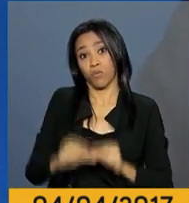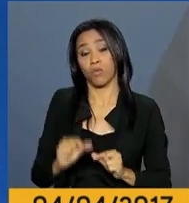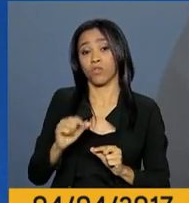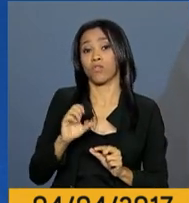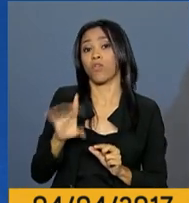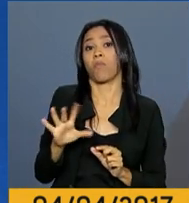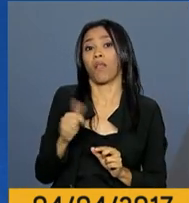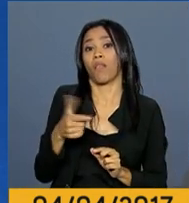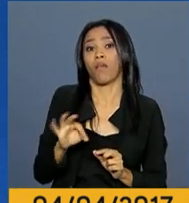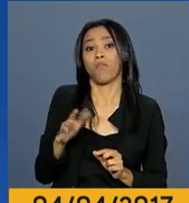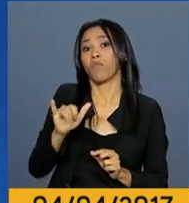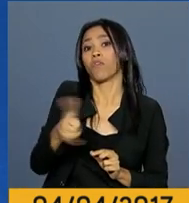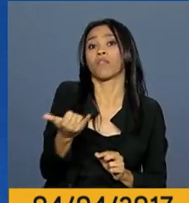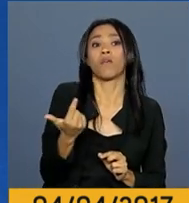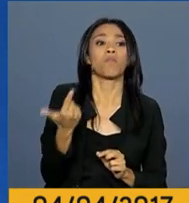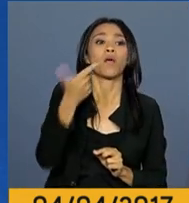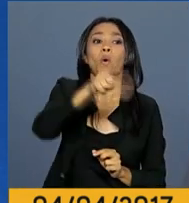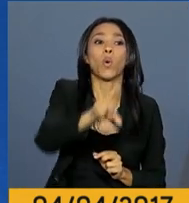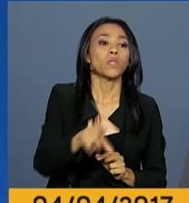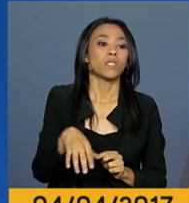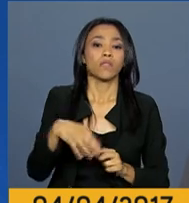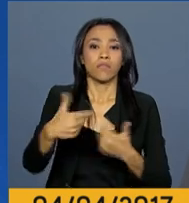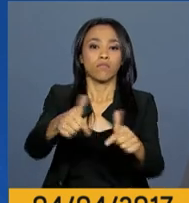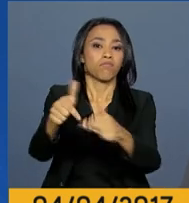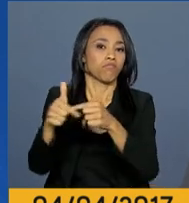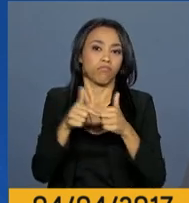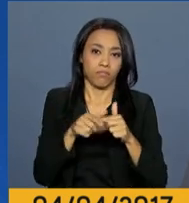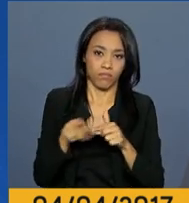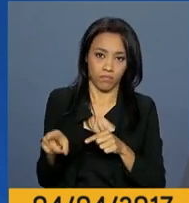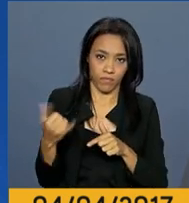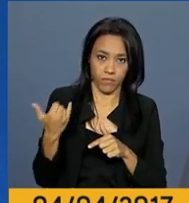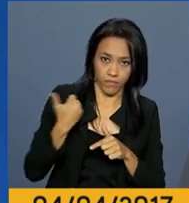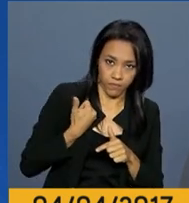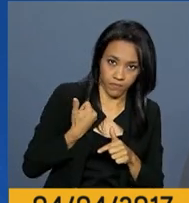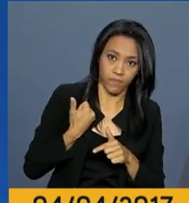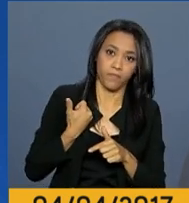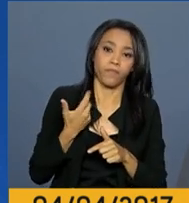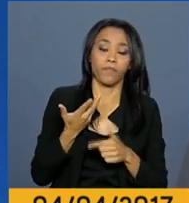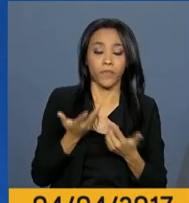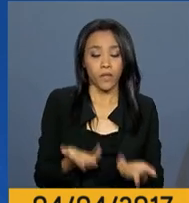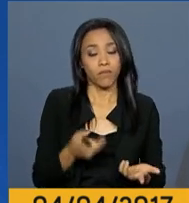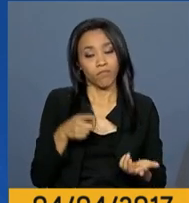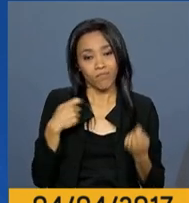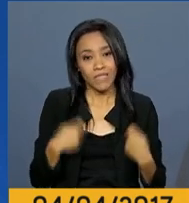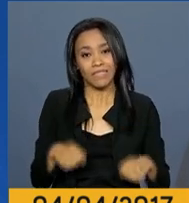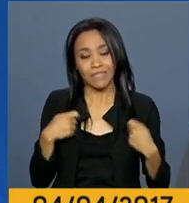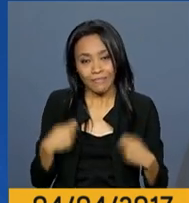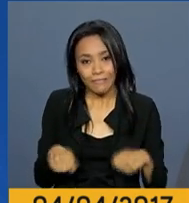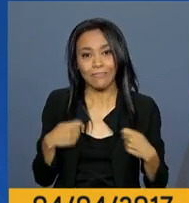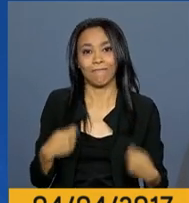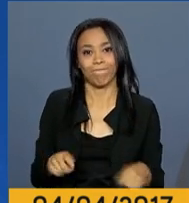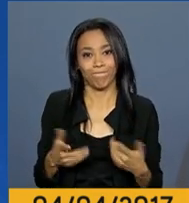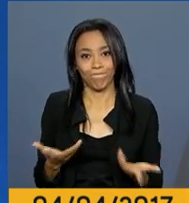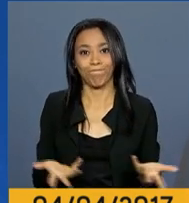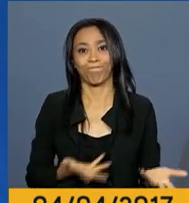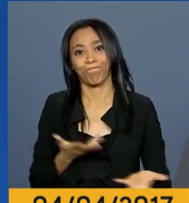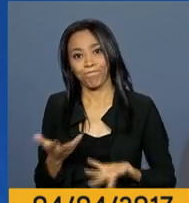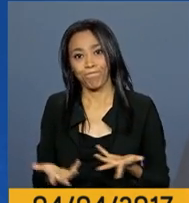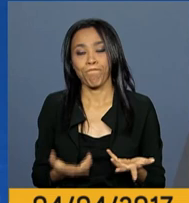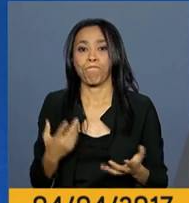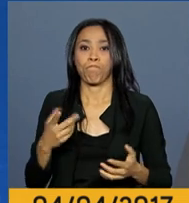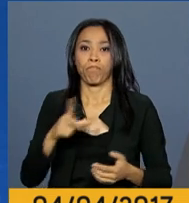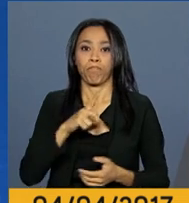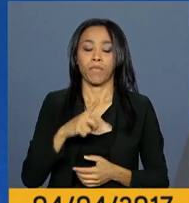a aproveitá-los em outras tarefas. Né? E é preciso fazer isso, né? Porque aqui tem o